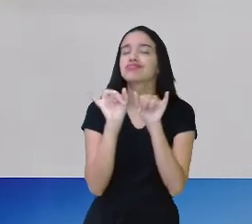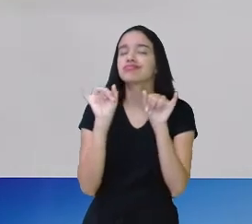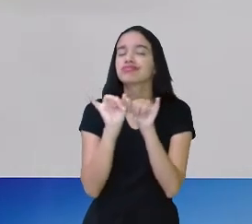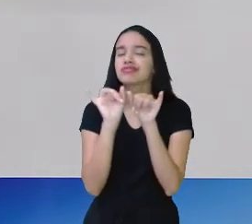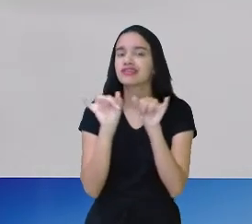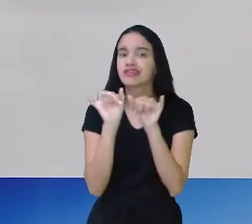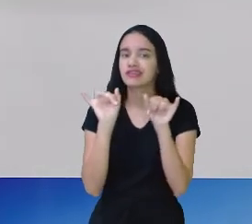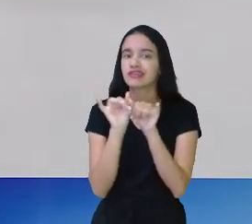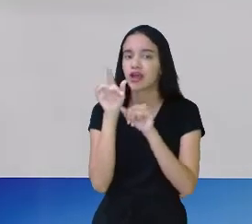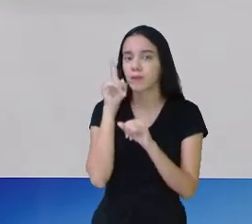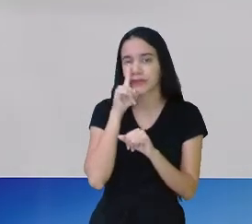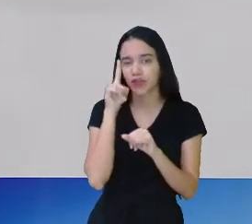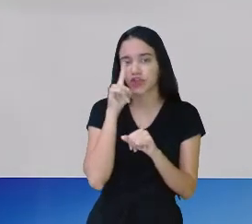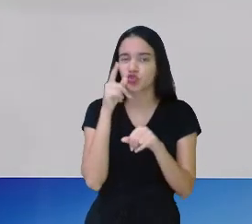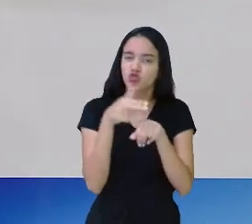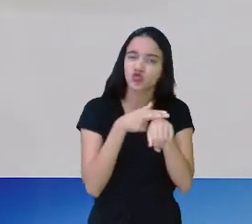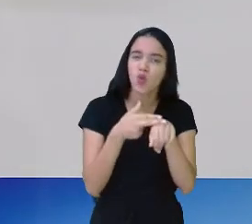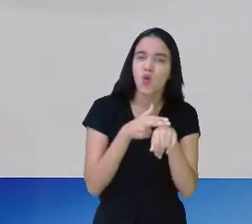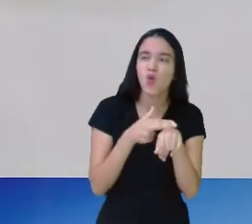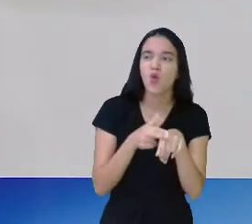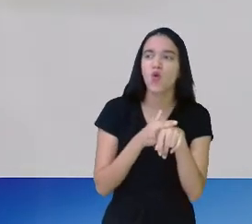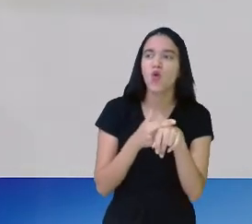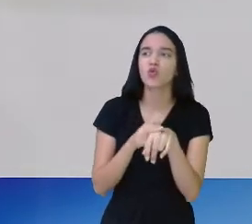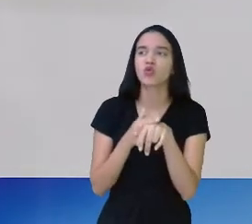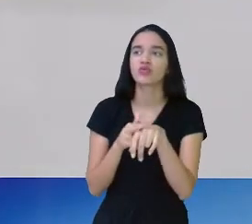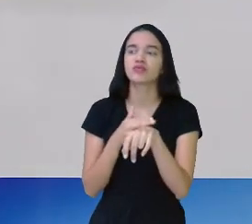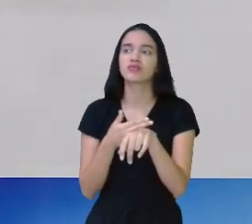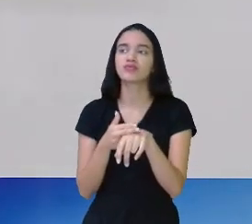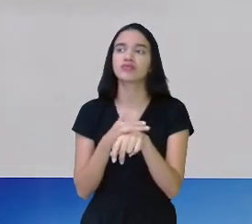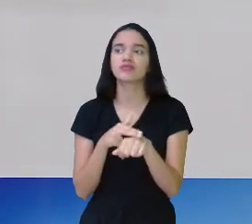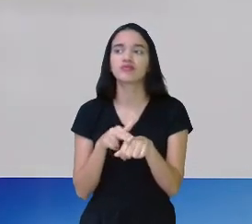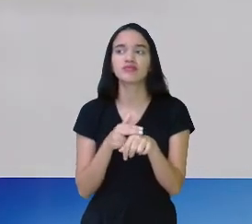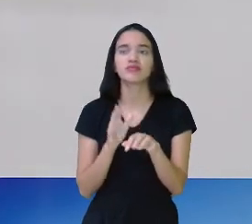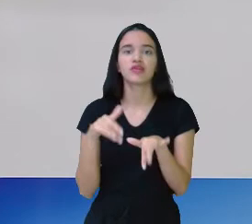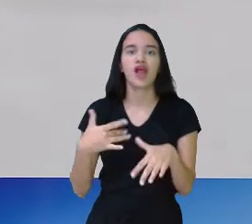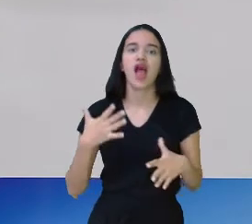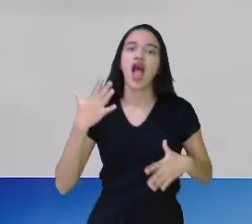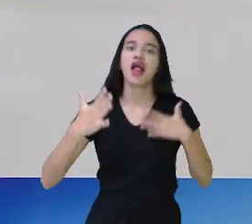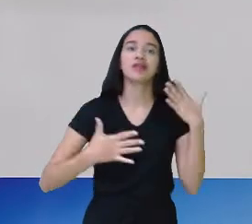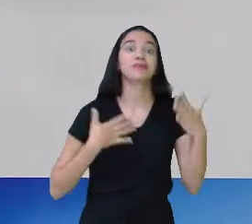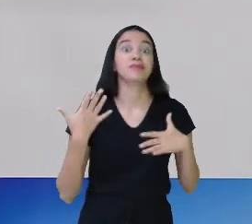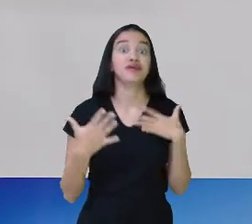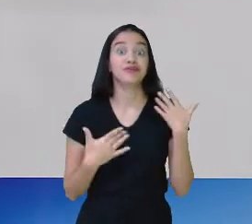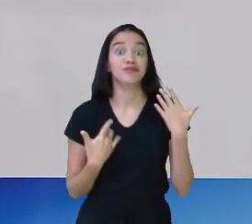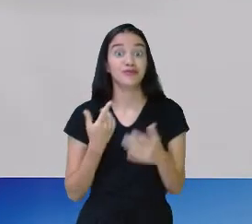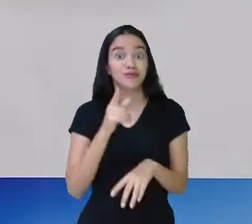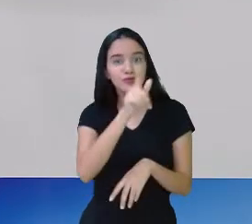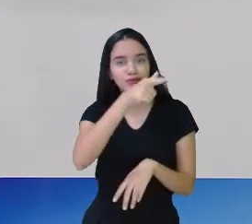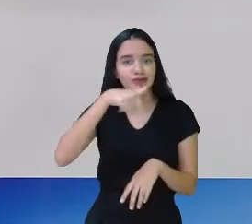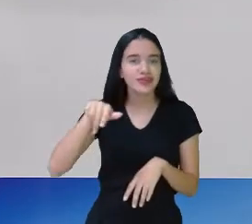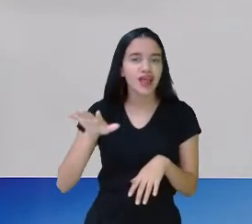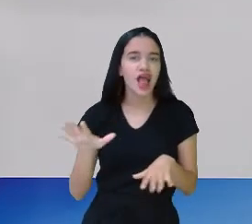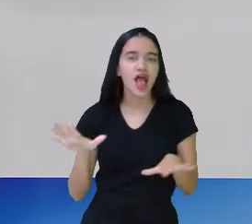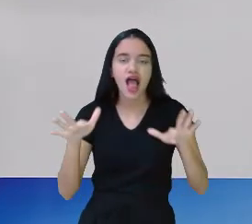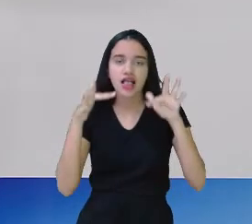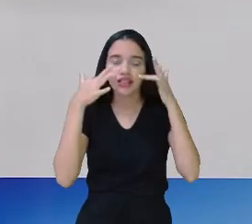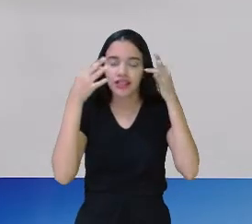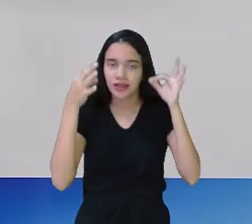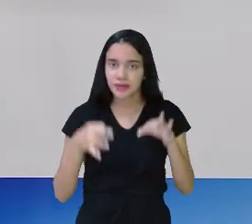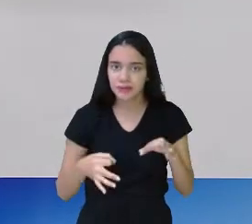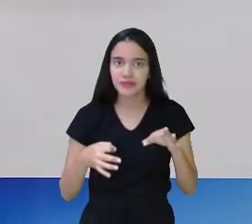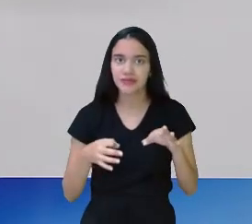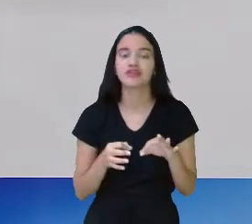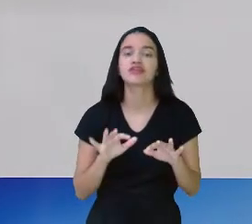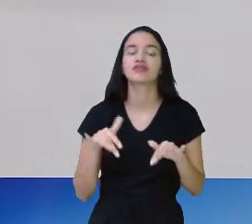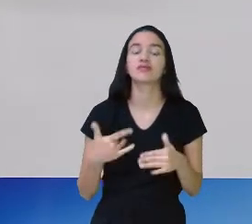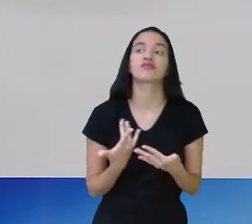os salgadinhos, a barra de chocolate para animar vocês e chamar a atenção com relação